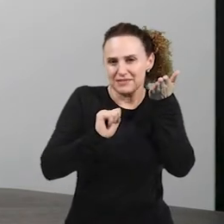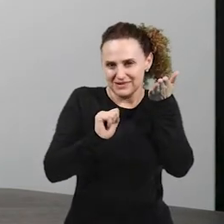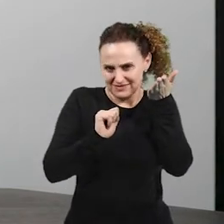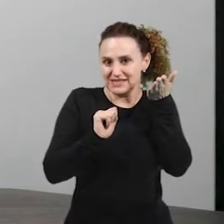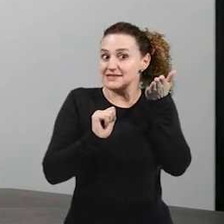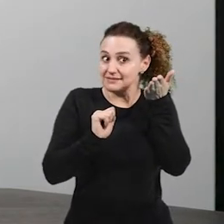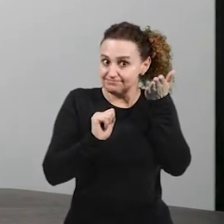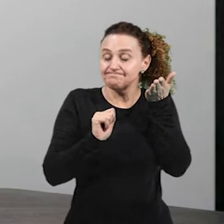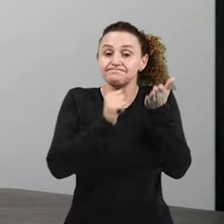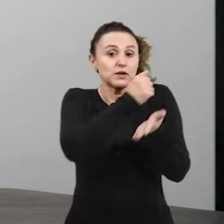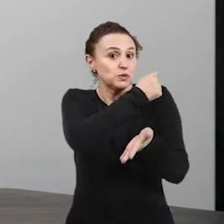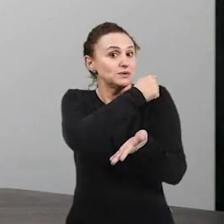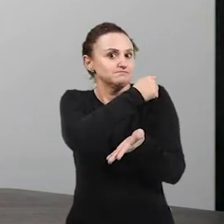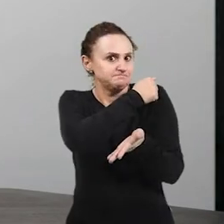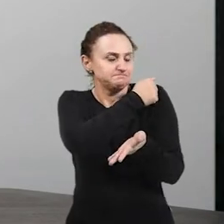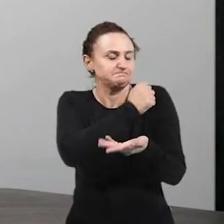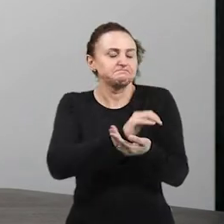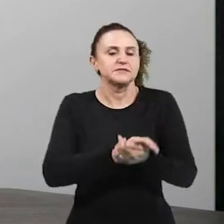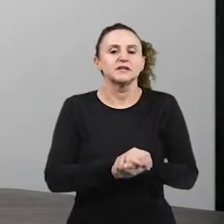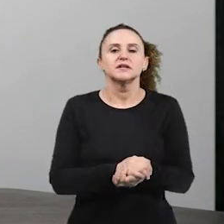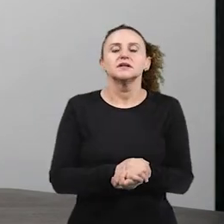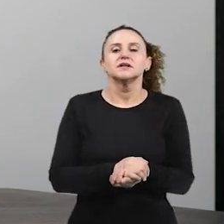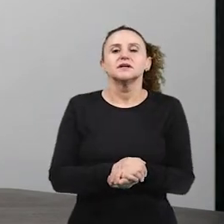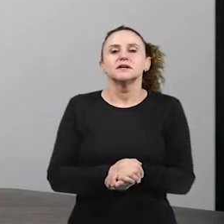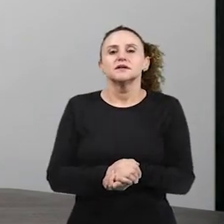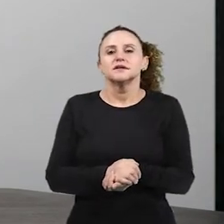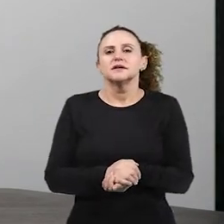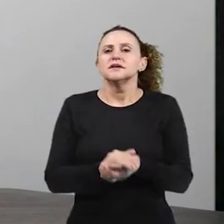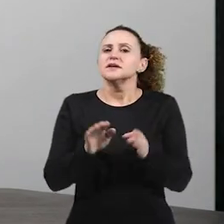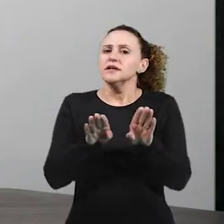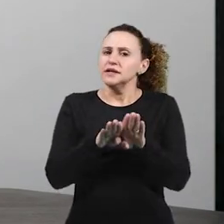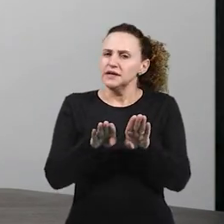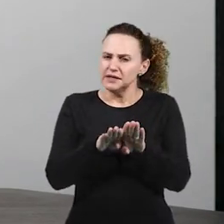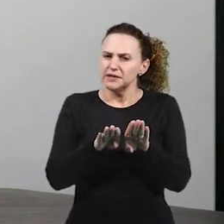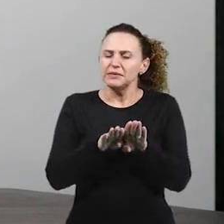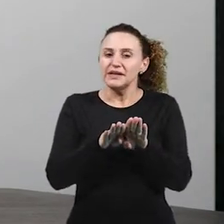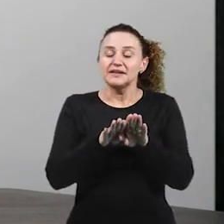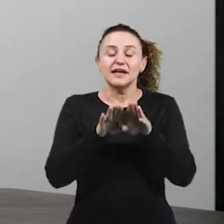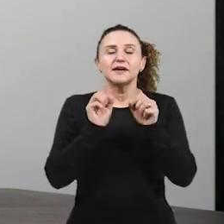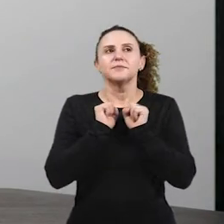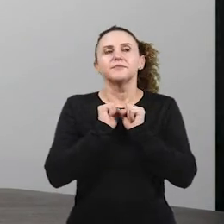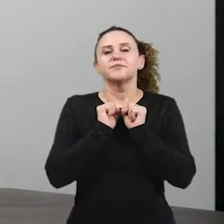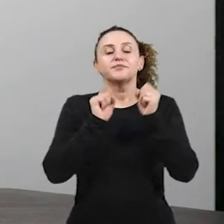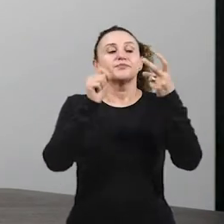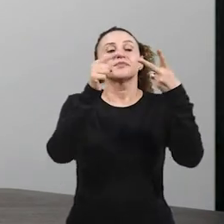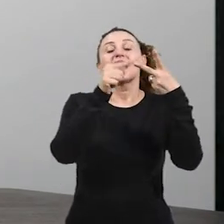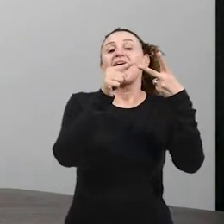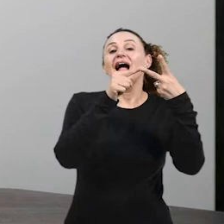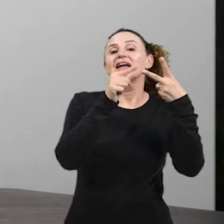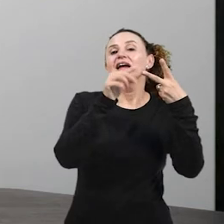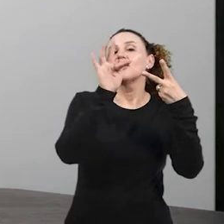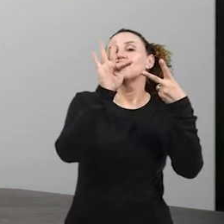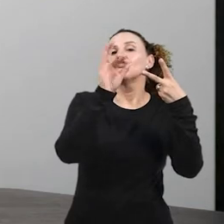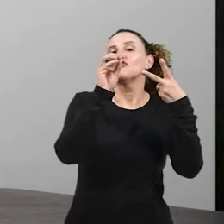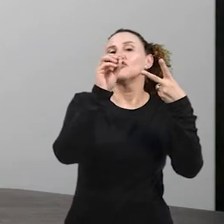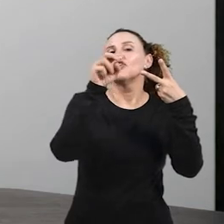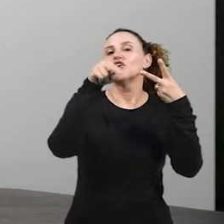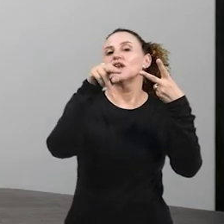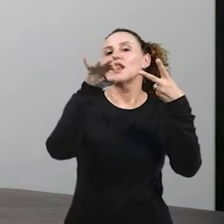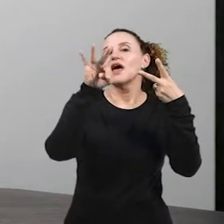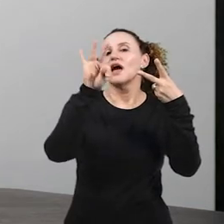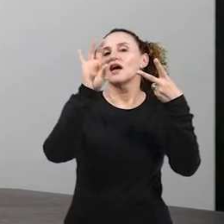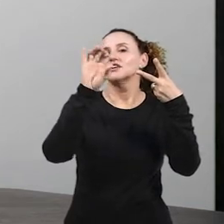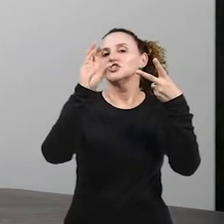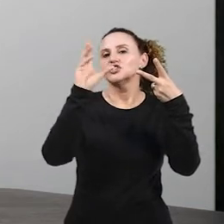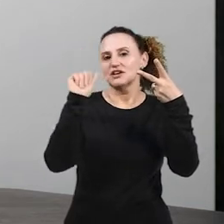tá é em uma questão da a médica que nós vamos ver